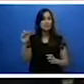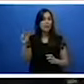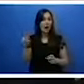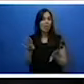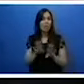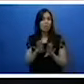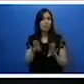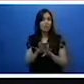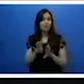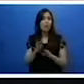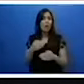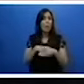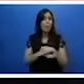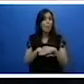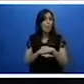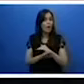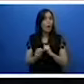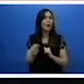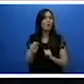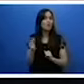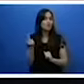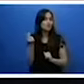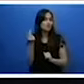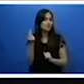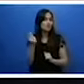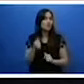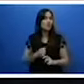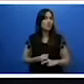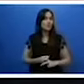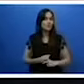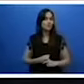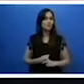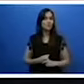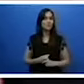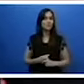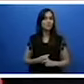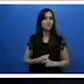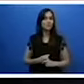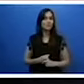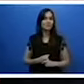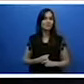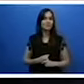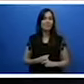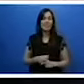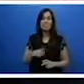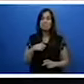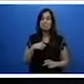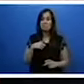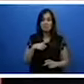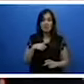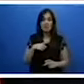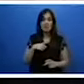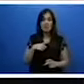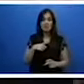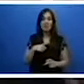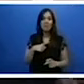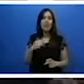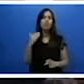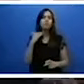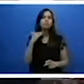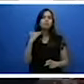economiza dinheiro para guardar. Então ele vai juntando, depois ele guarda. Ele tem uma